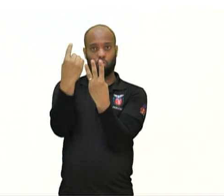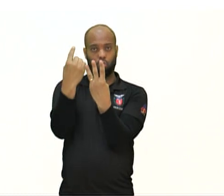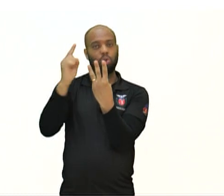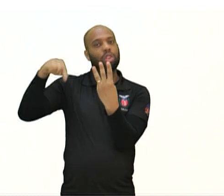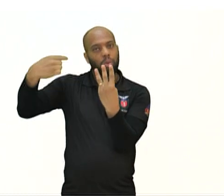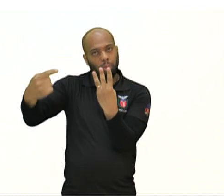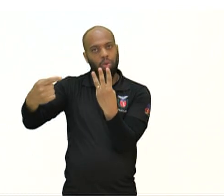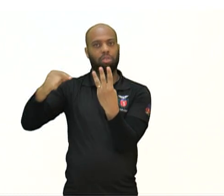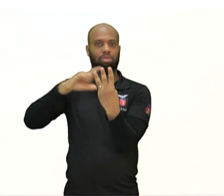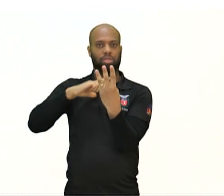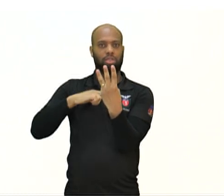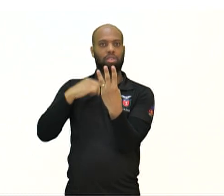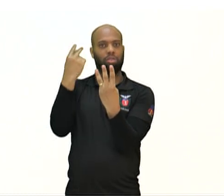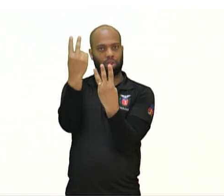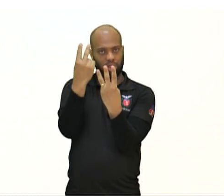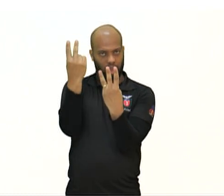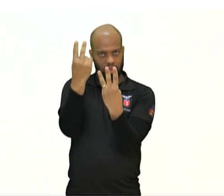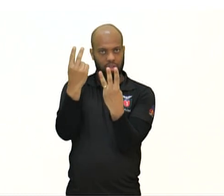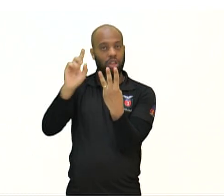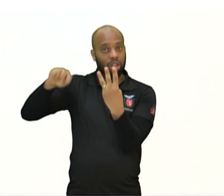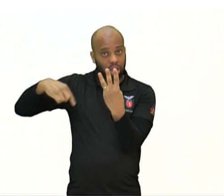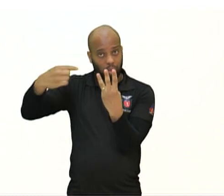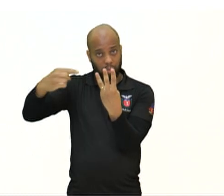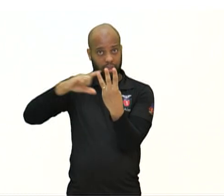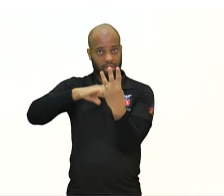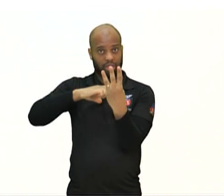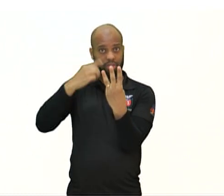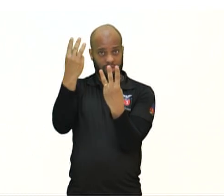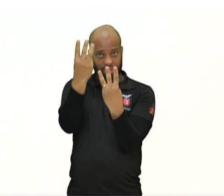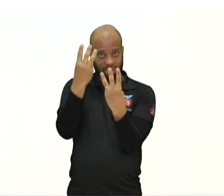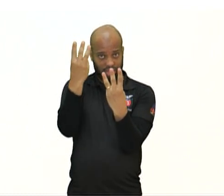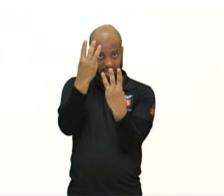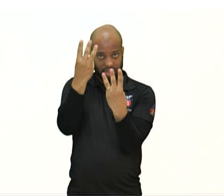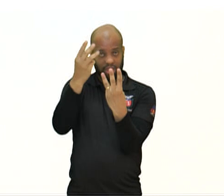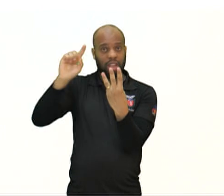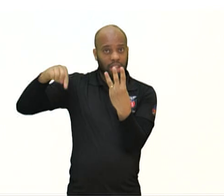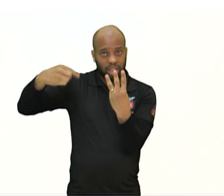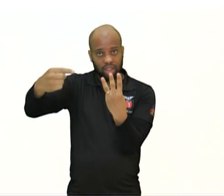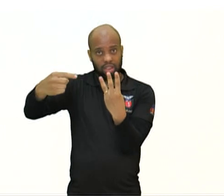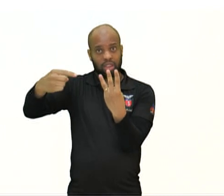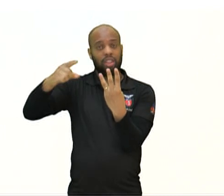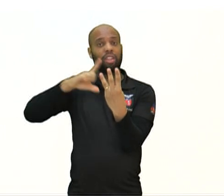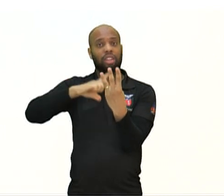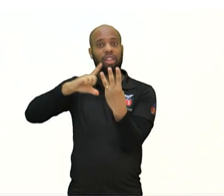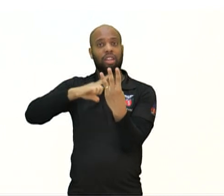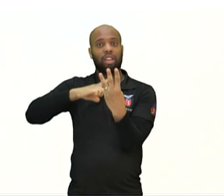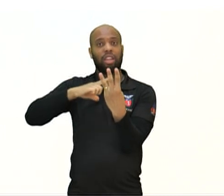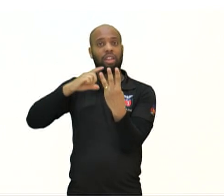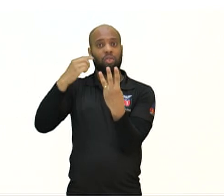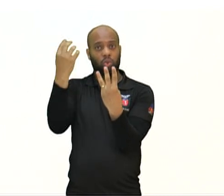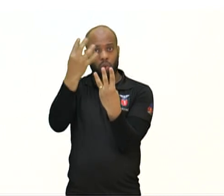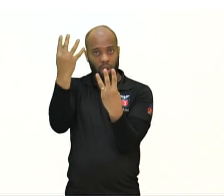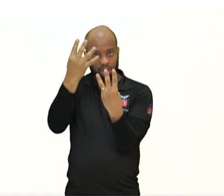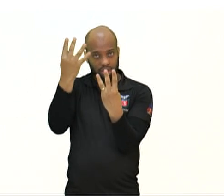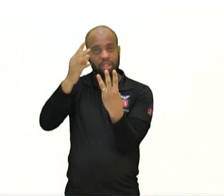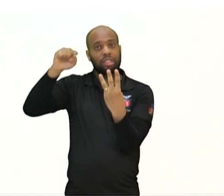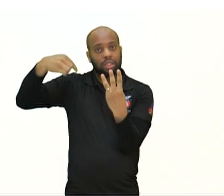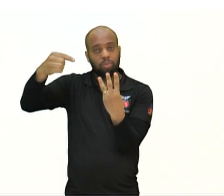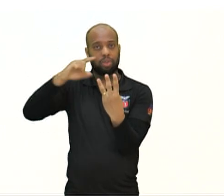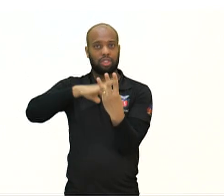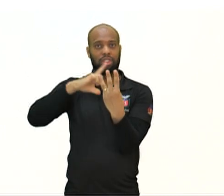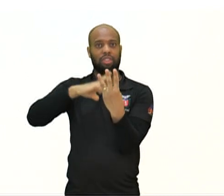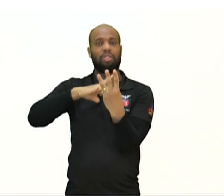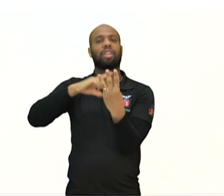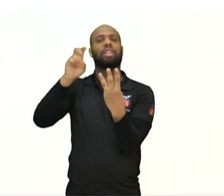1, 3 elevado ao quadrado, 3 elevado ao cubo, 3 elevado à quarta potência